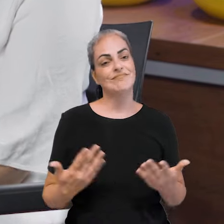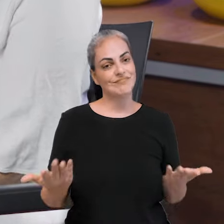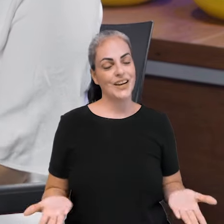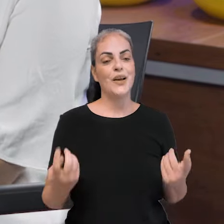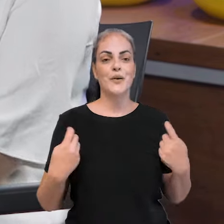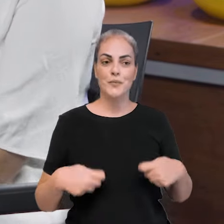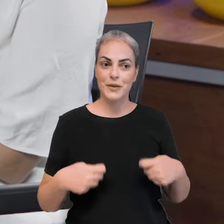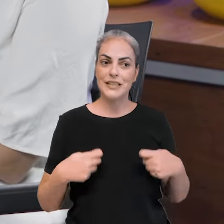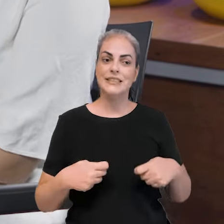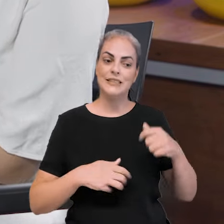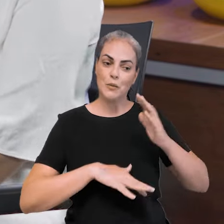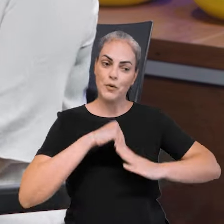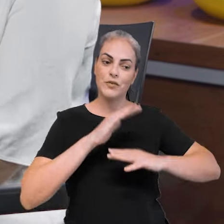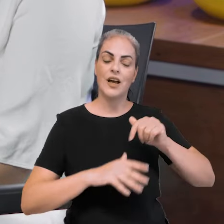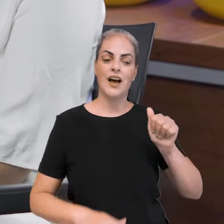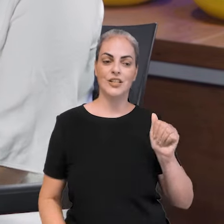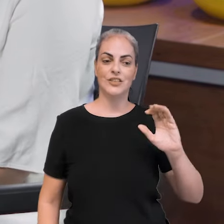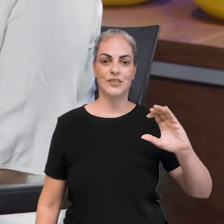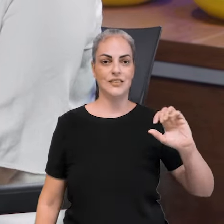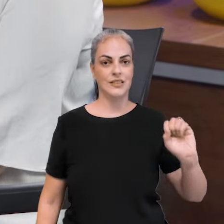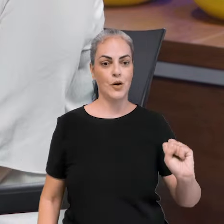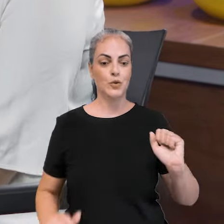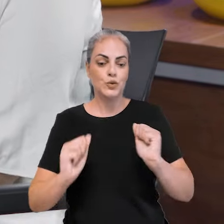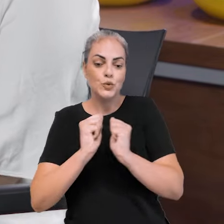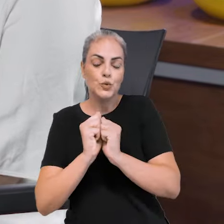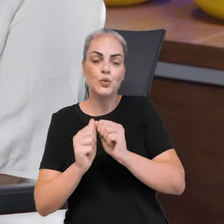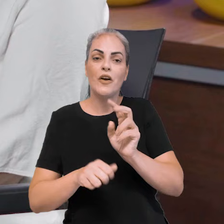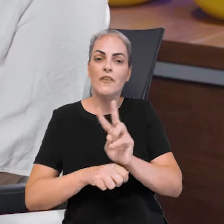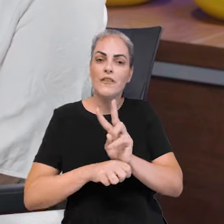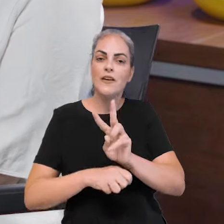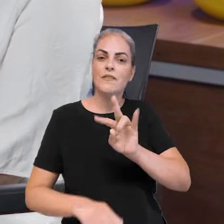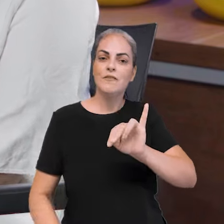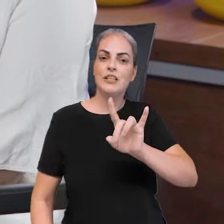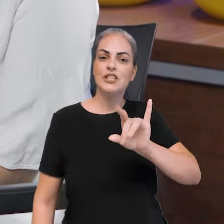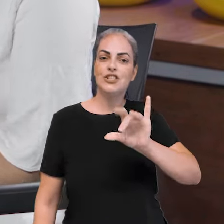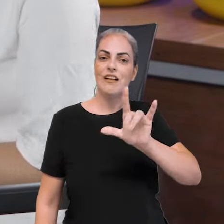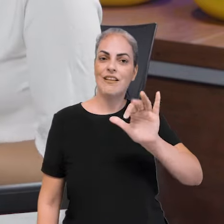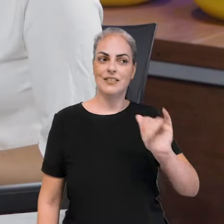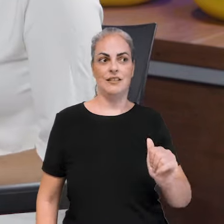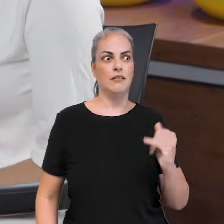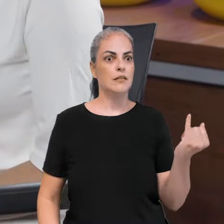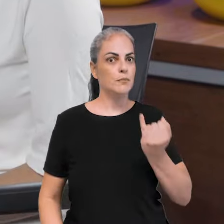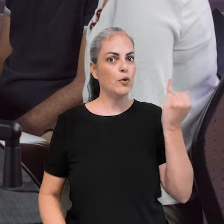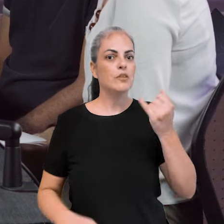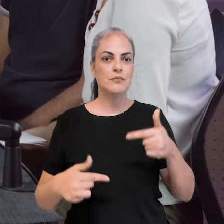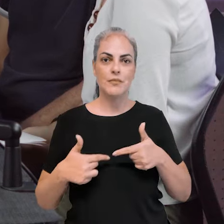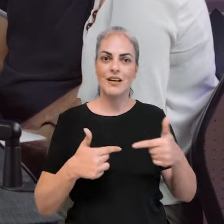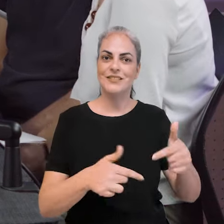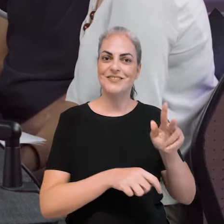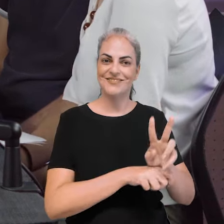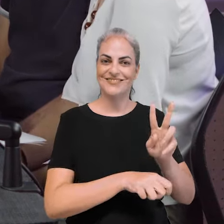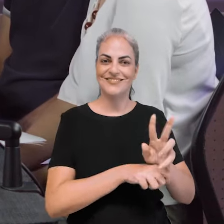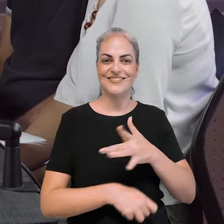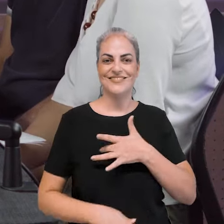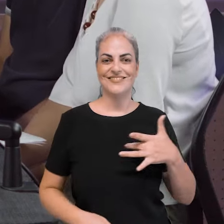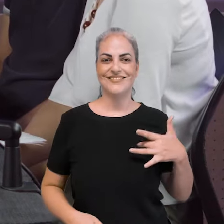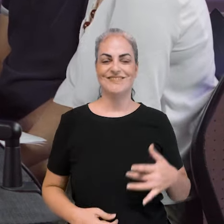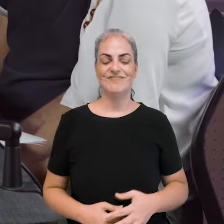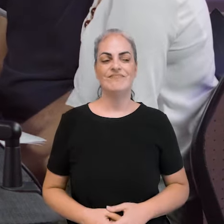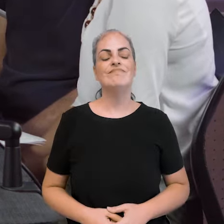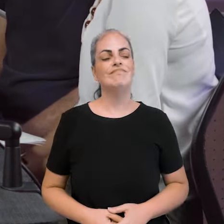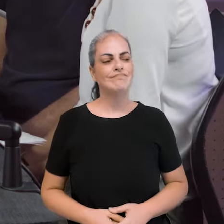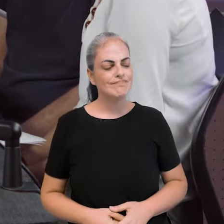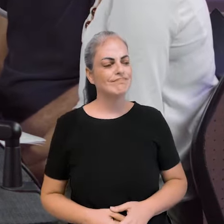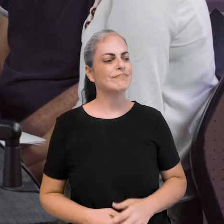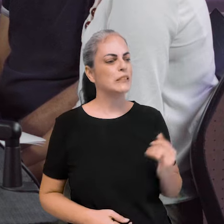essa conversa entre agente comunitário de saúde e vigilância é fundamental para as ações de proteção à saúde. E um dos aspectos,